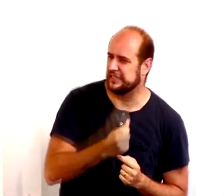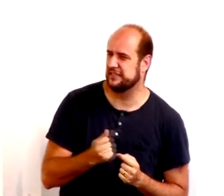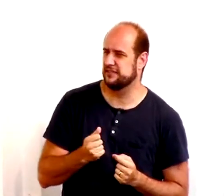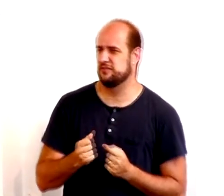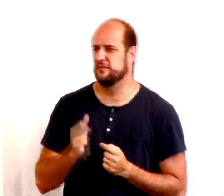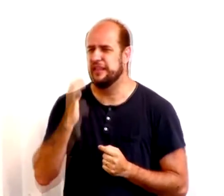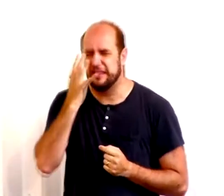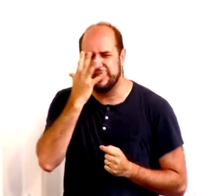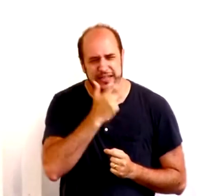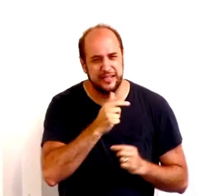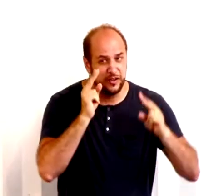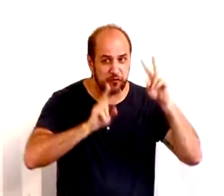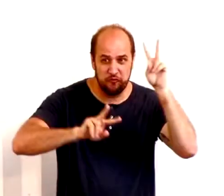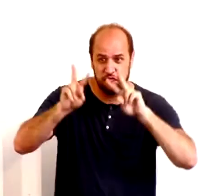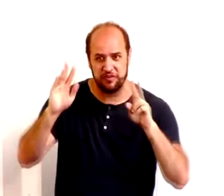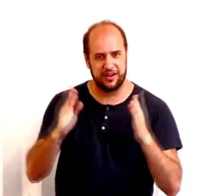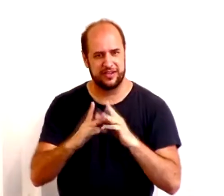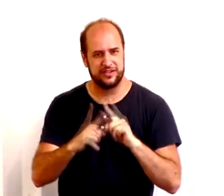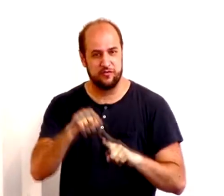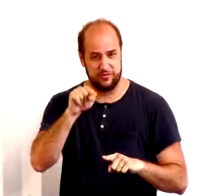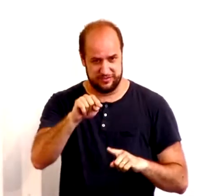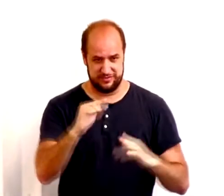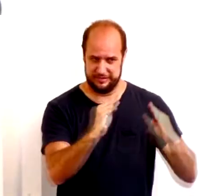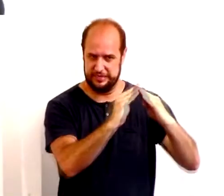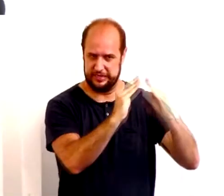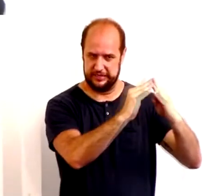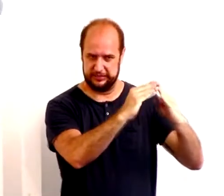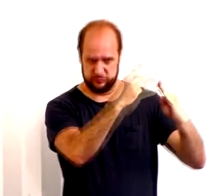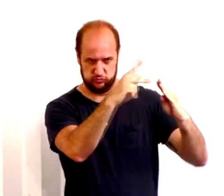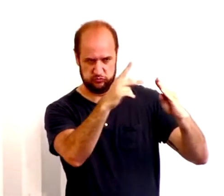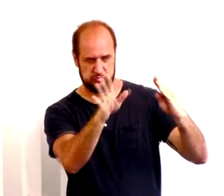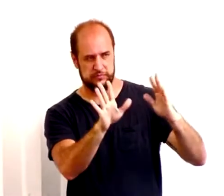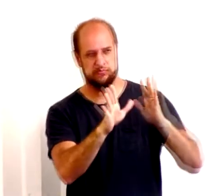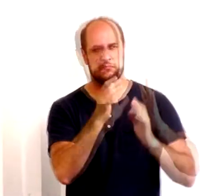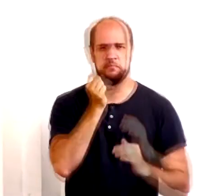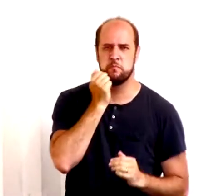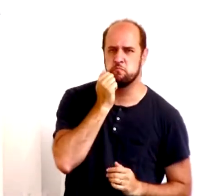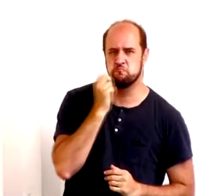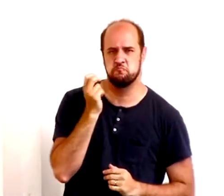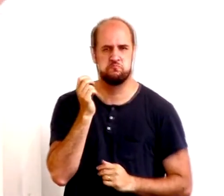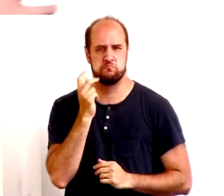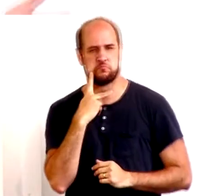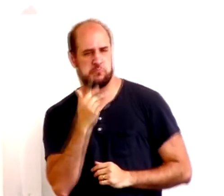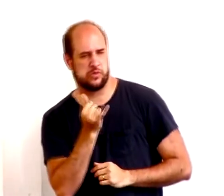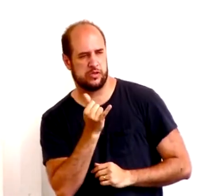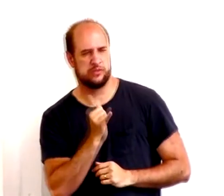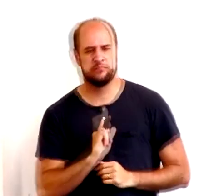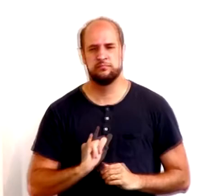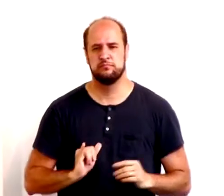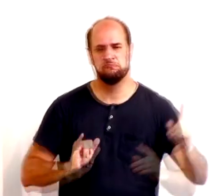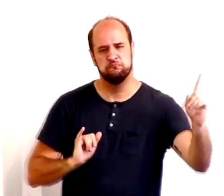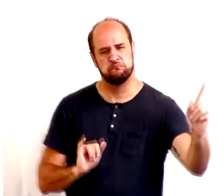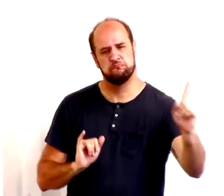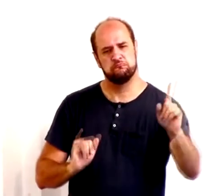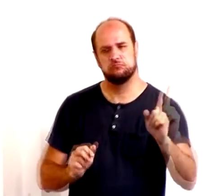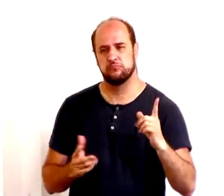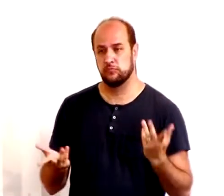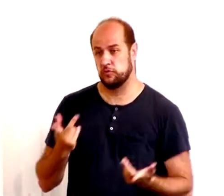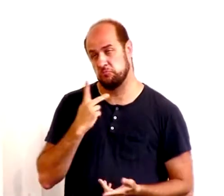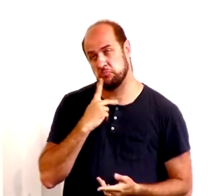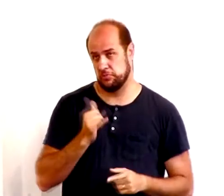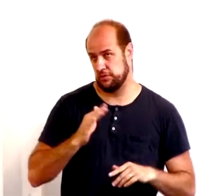passagem. Imagine você saindo da sua casa, às vezes deixando seu pai, sua mãe, que porventura,